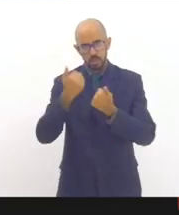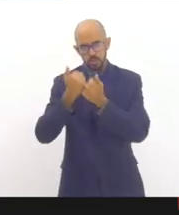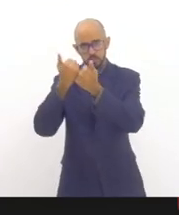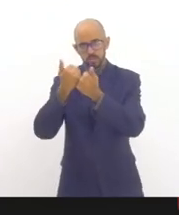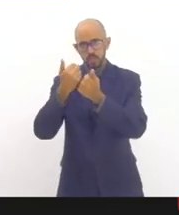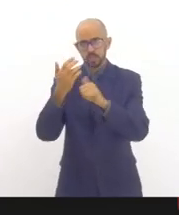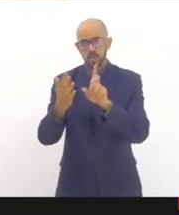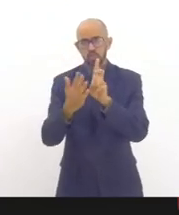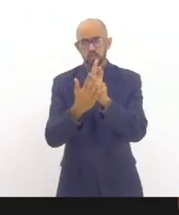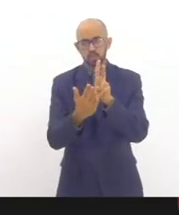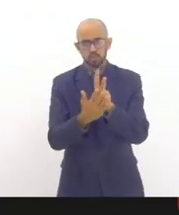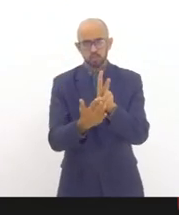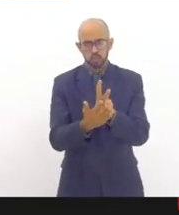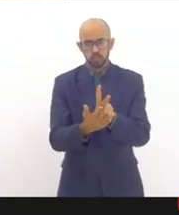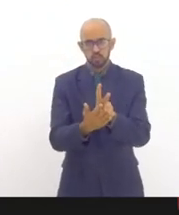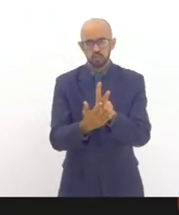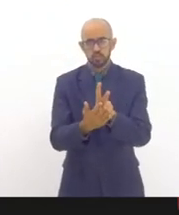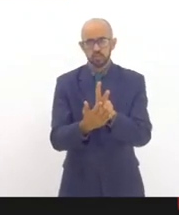né,